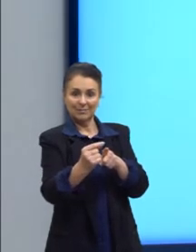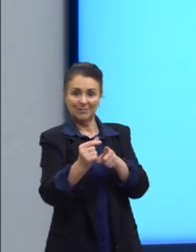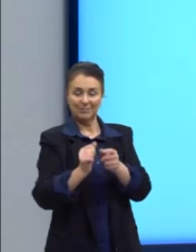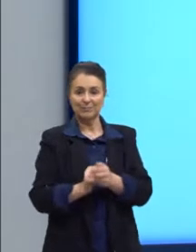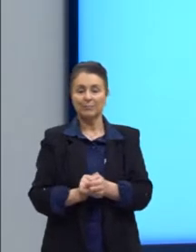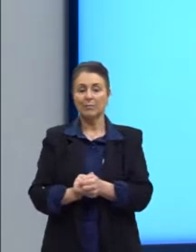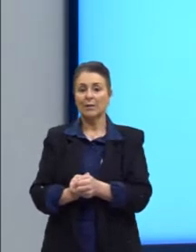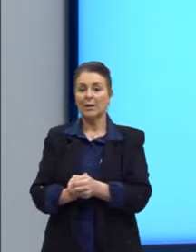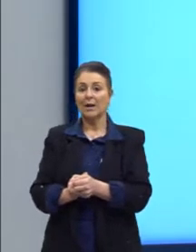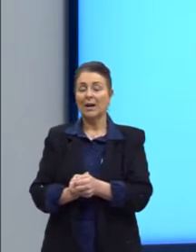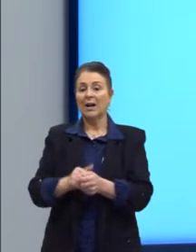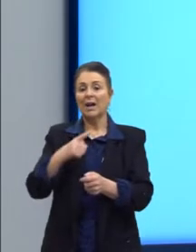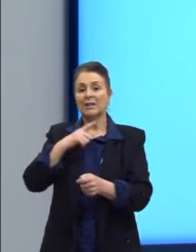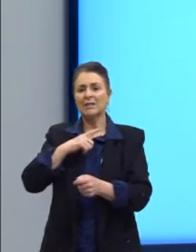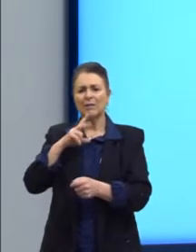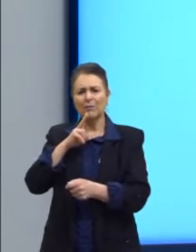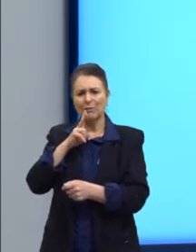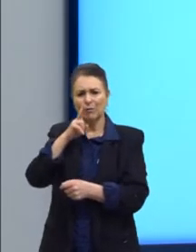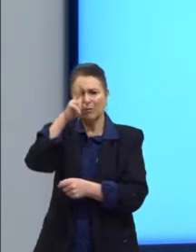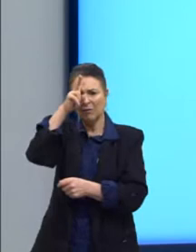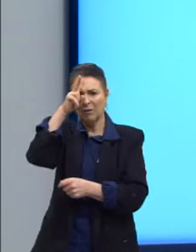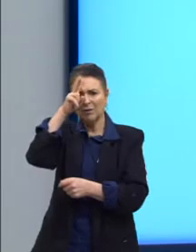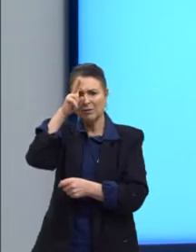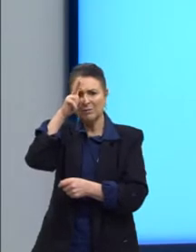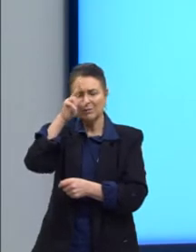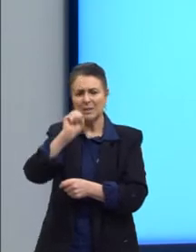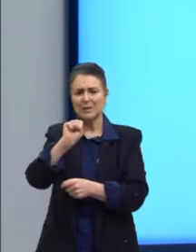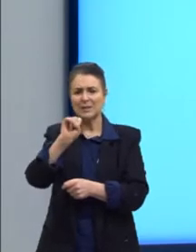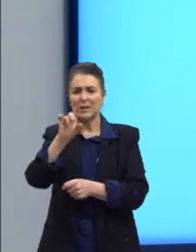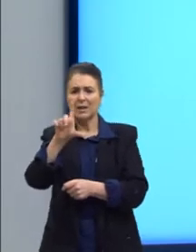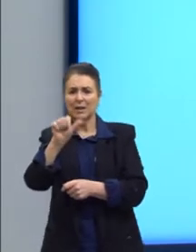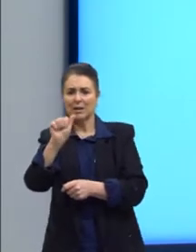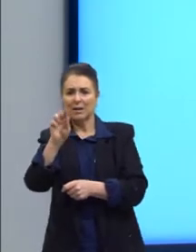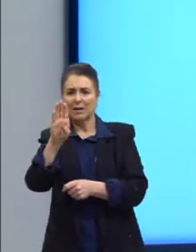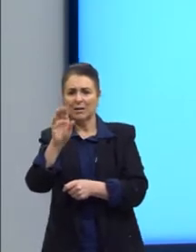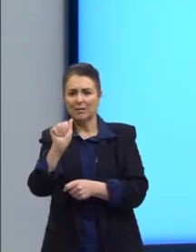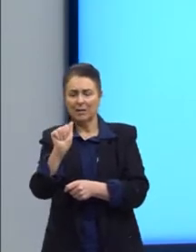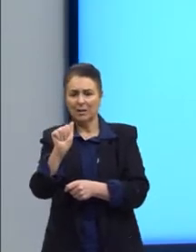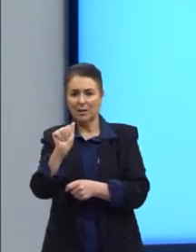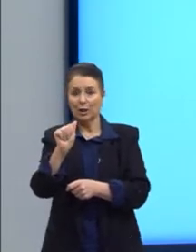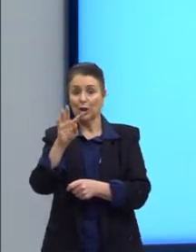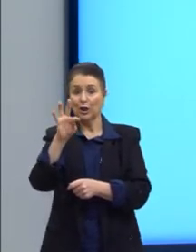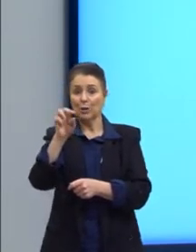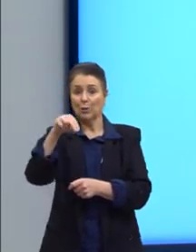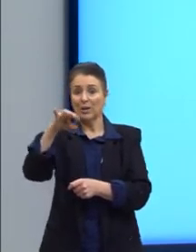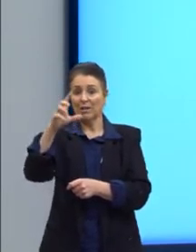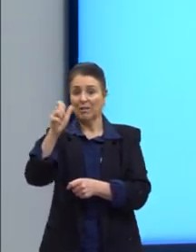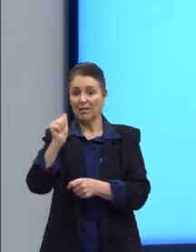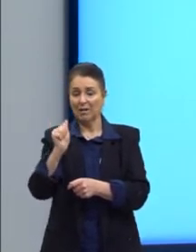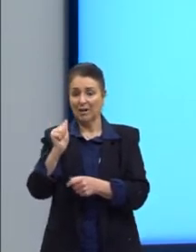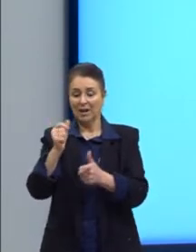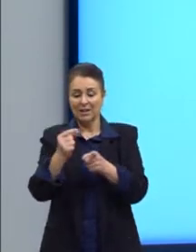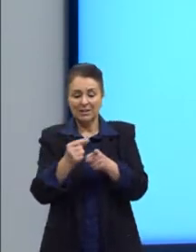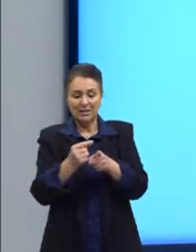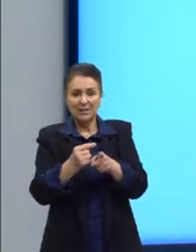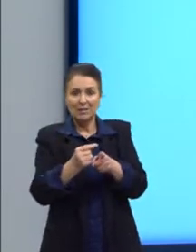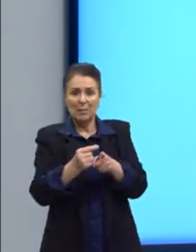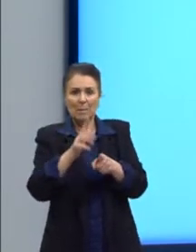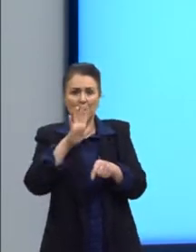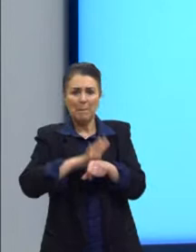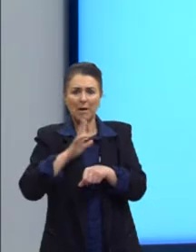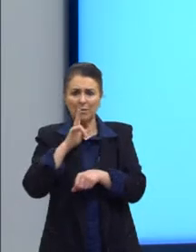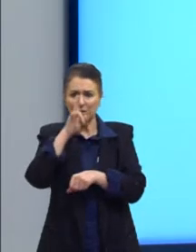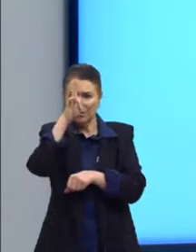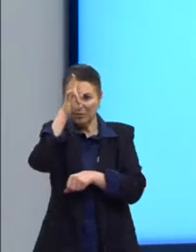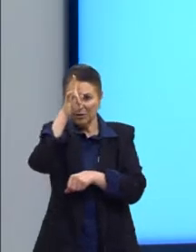é a sílaba tônica que é aquela sílaba que ou ela é acentuada ou ela é pronunciada mais forte ela vai